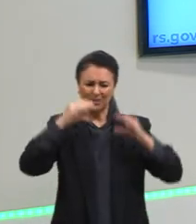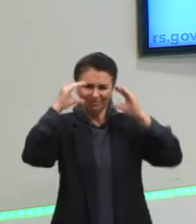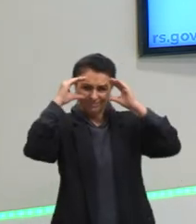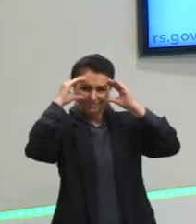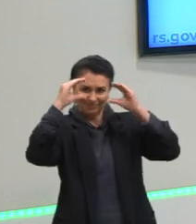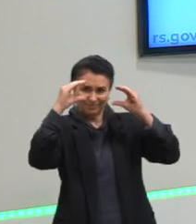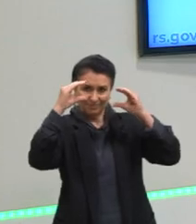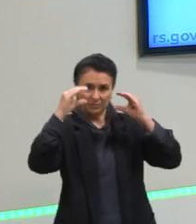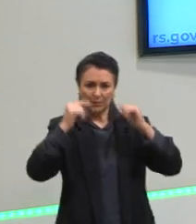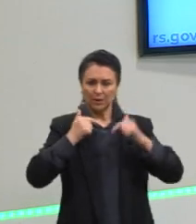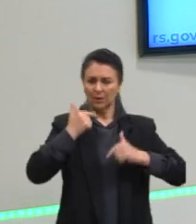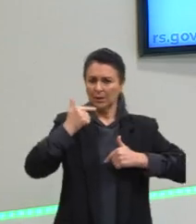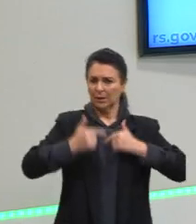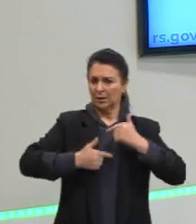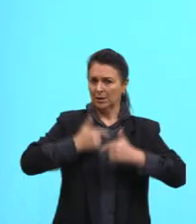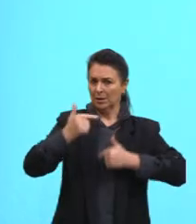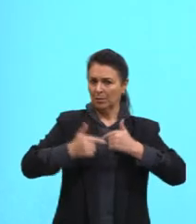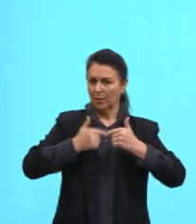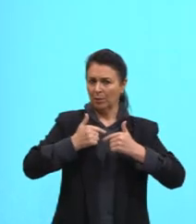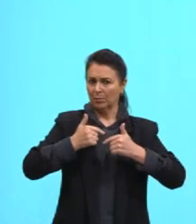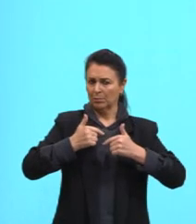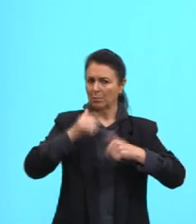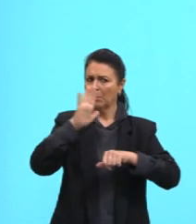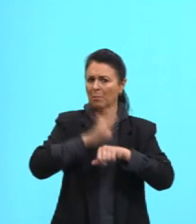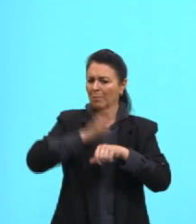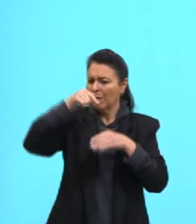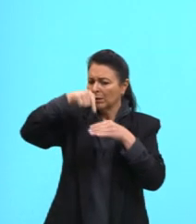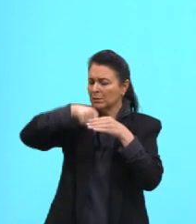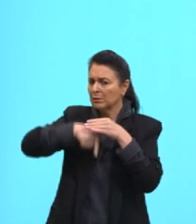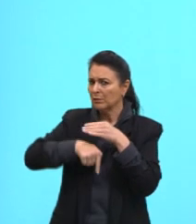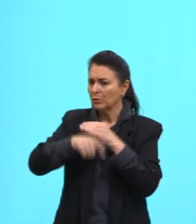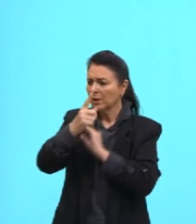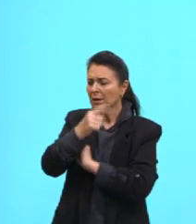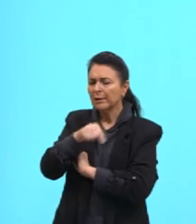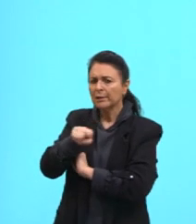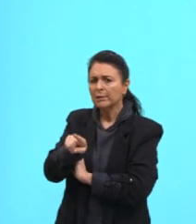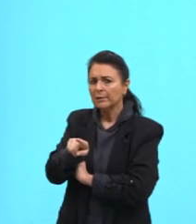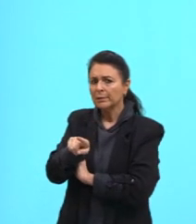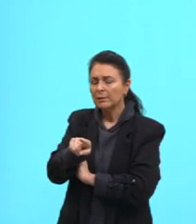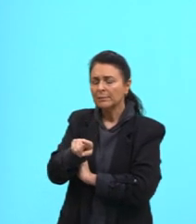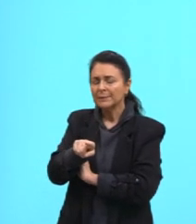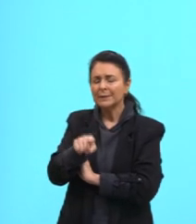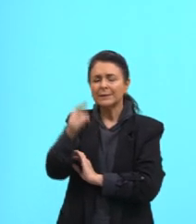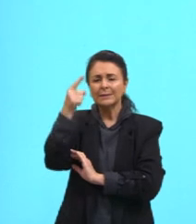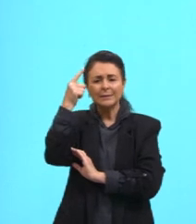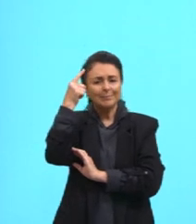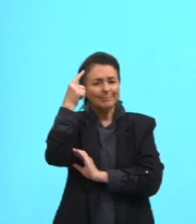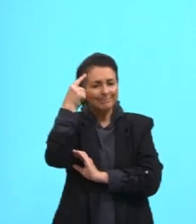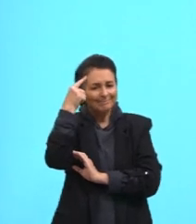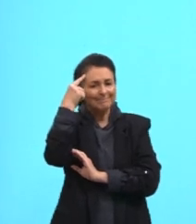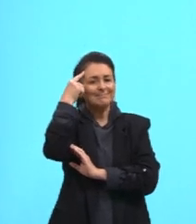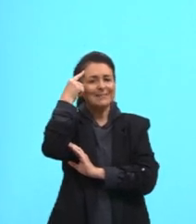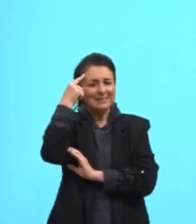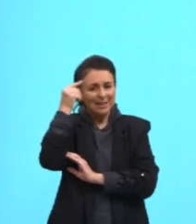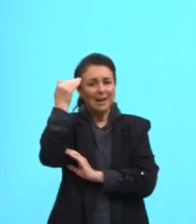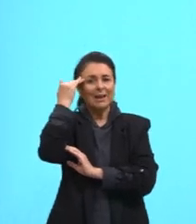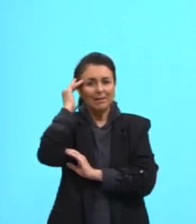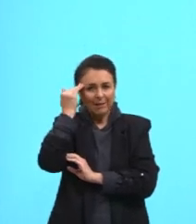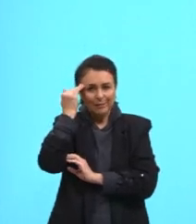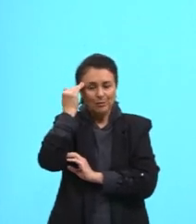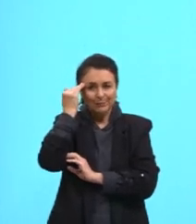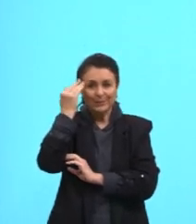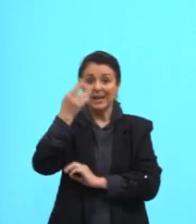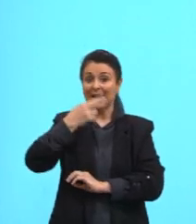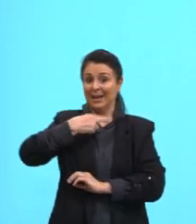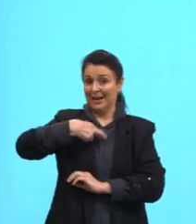para o trabalho Maior Que As demais eles chegam à conclusão que é através da religião